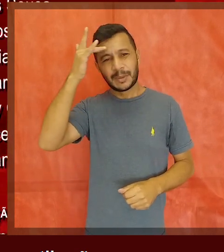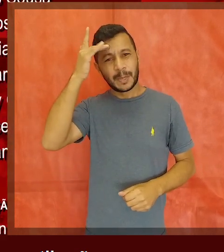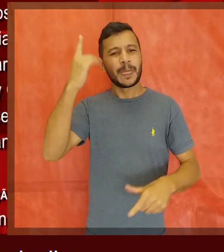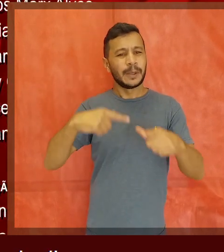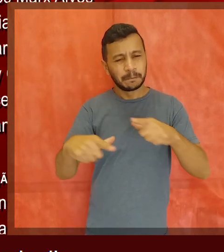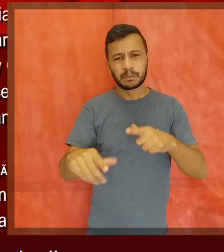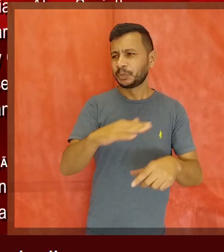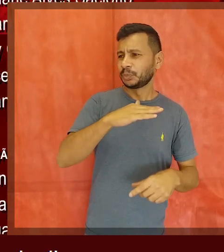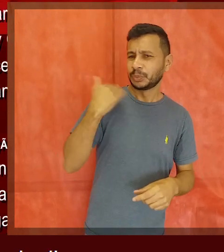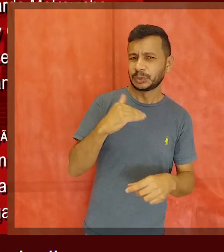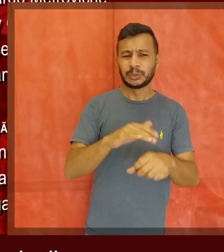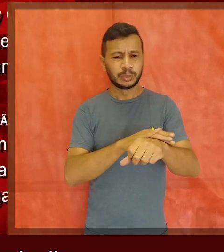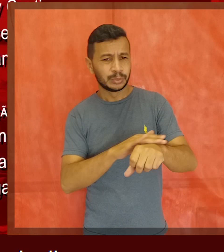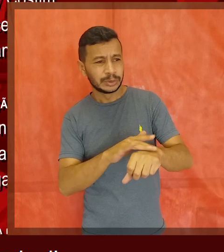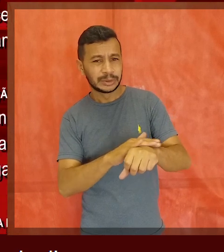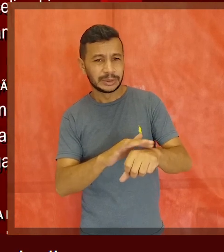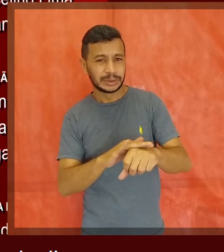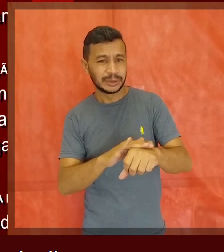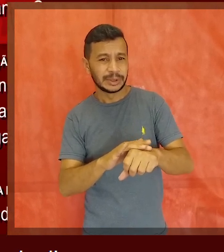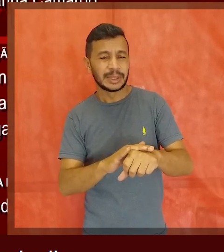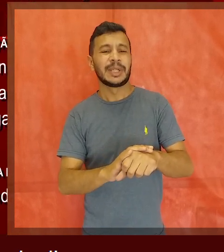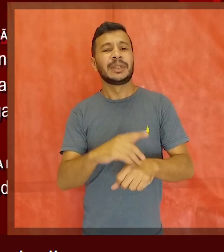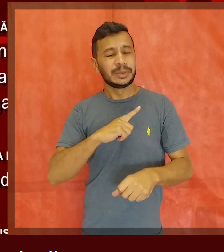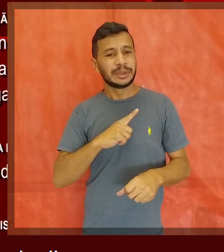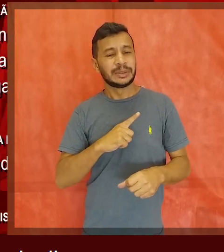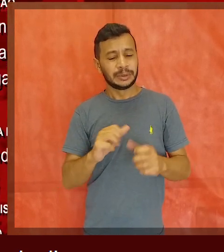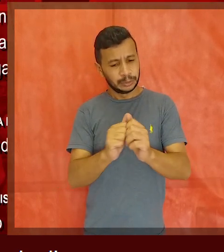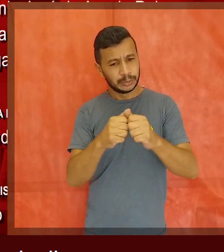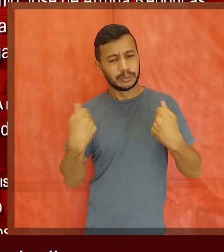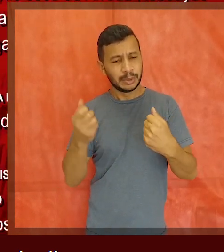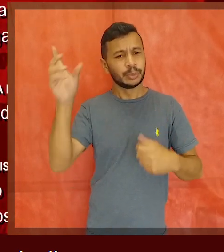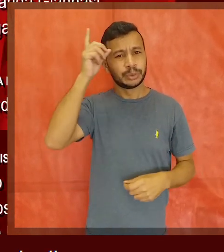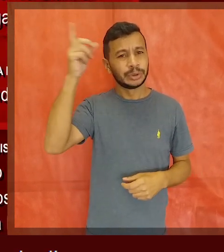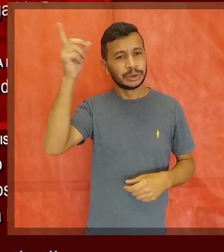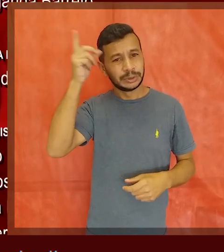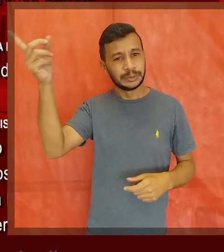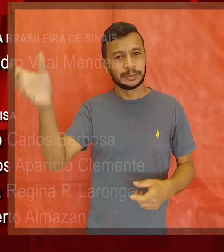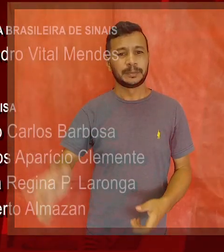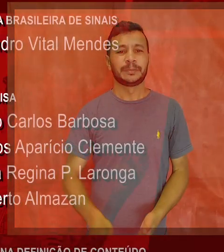mutilação, doenças e descaso ao tentar ganhar o pão de cada dia.